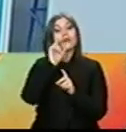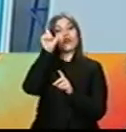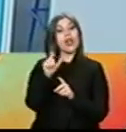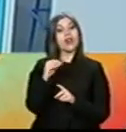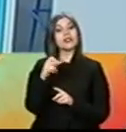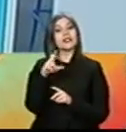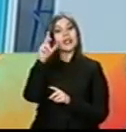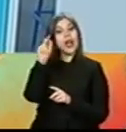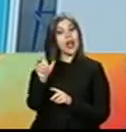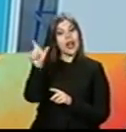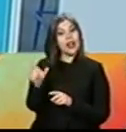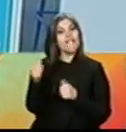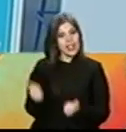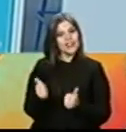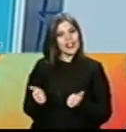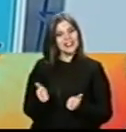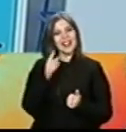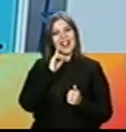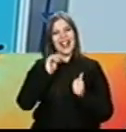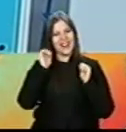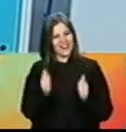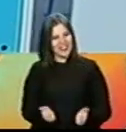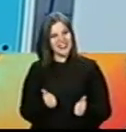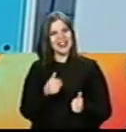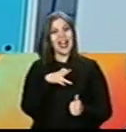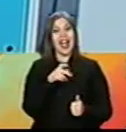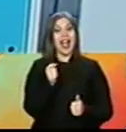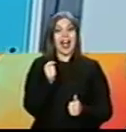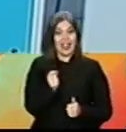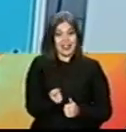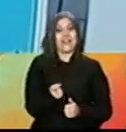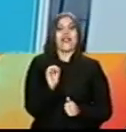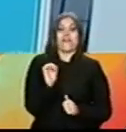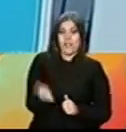também é ficha. Ela é refixe. É refixe.